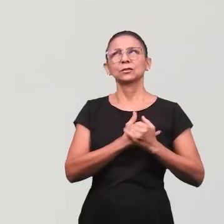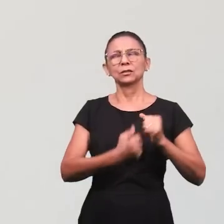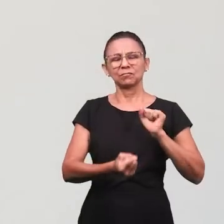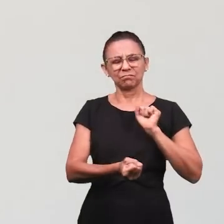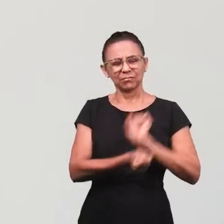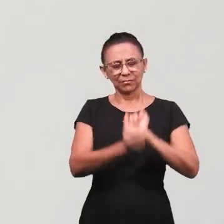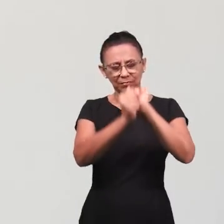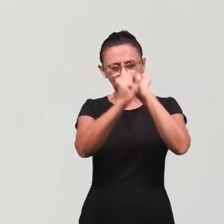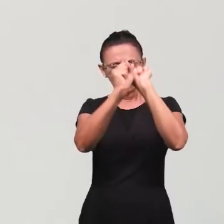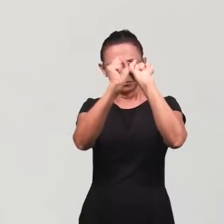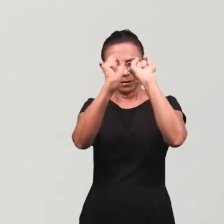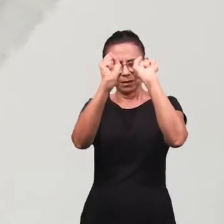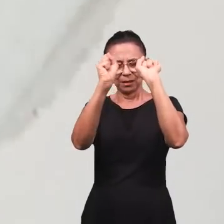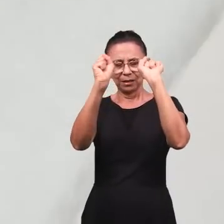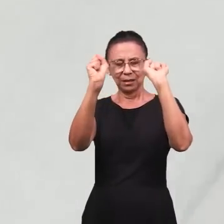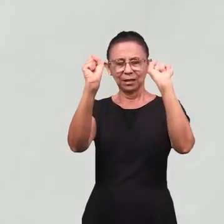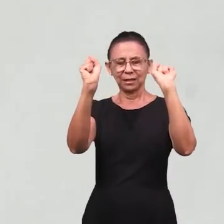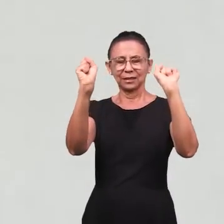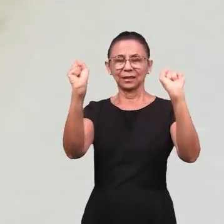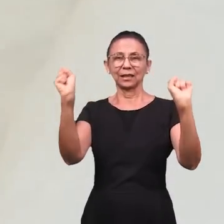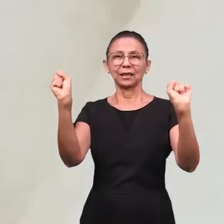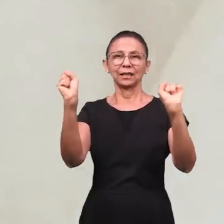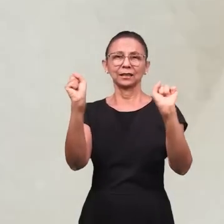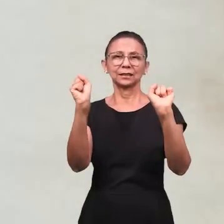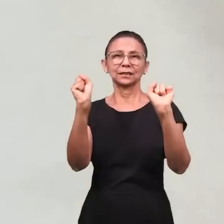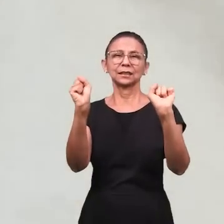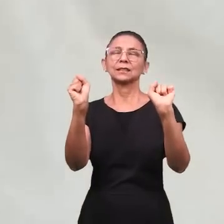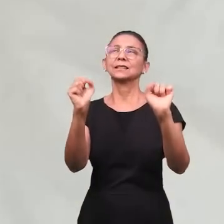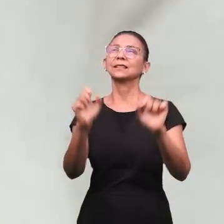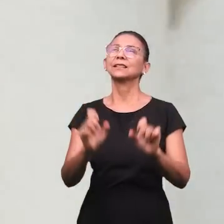perdão e total